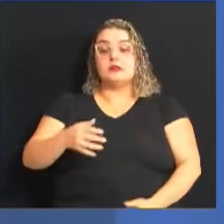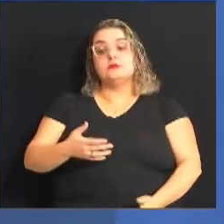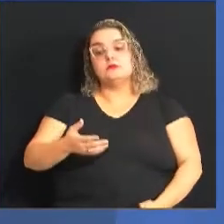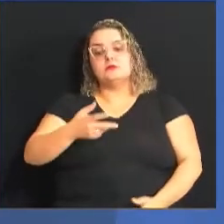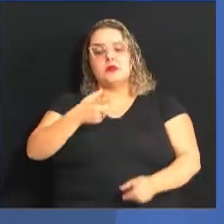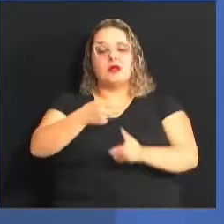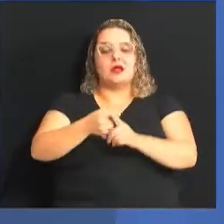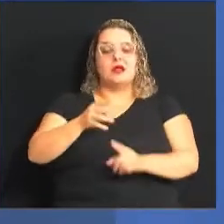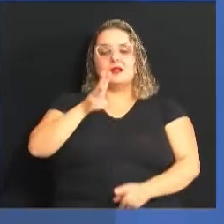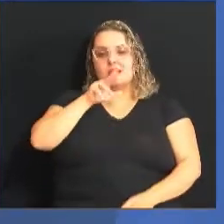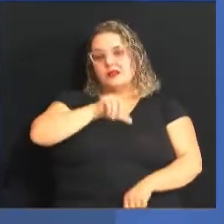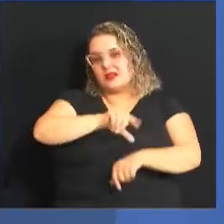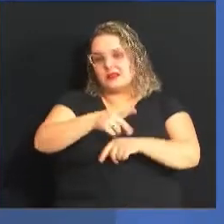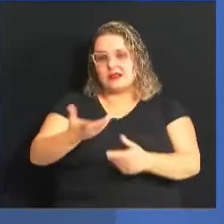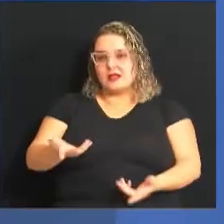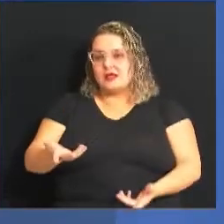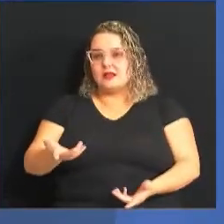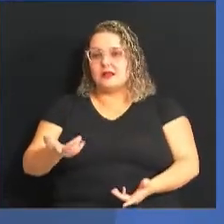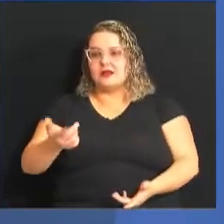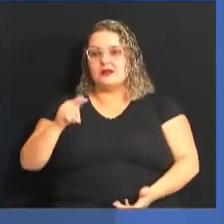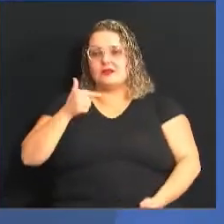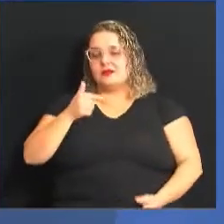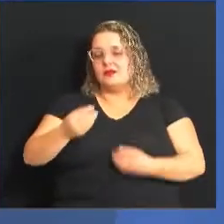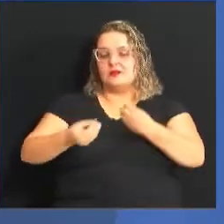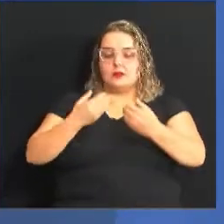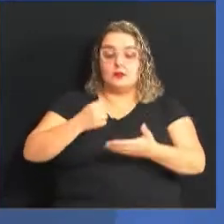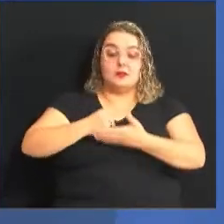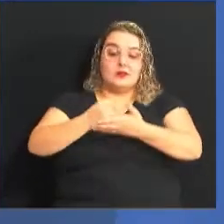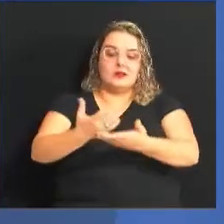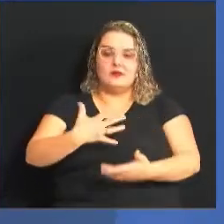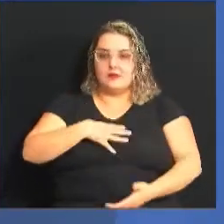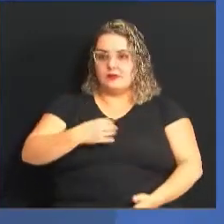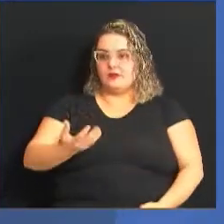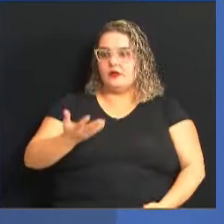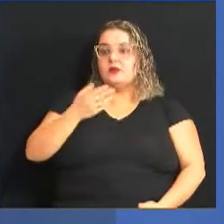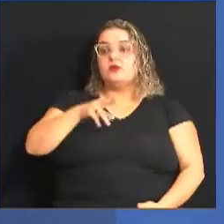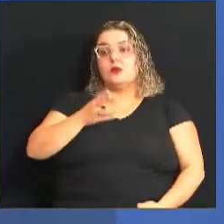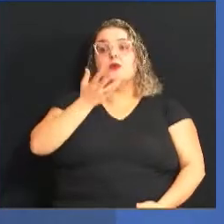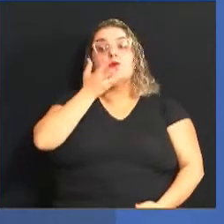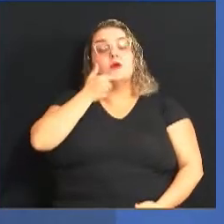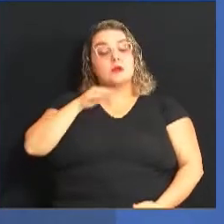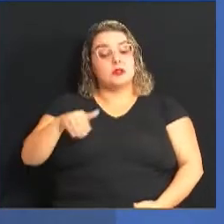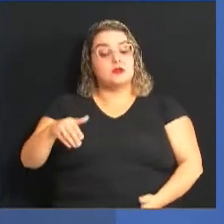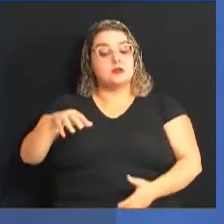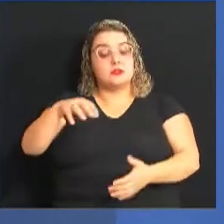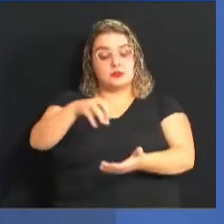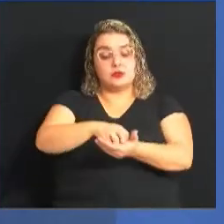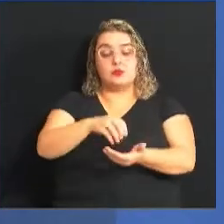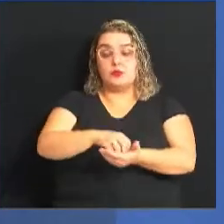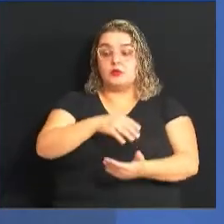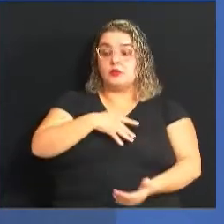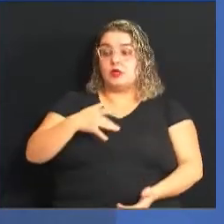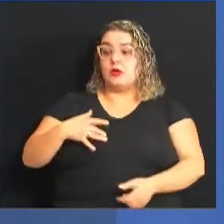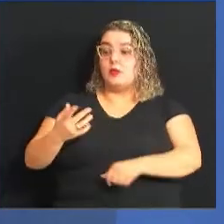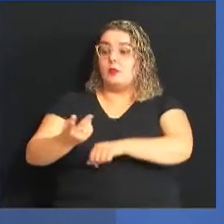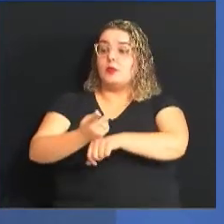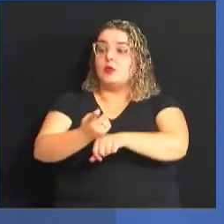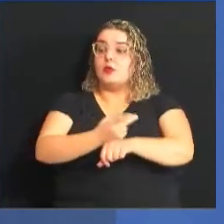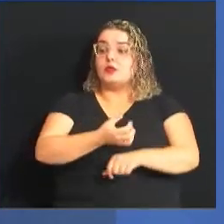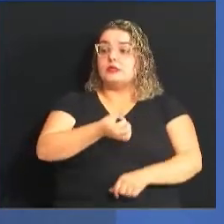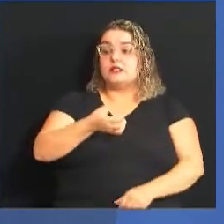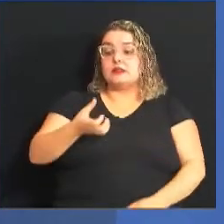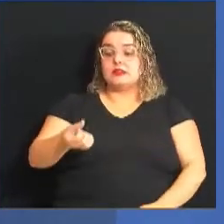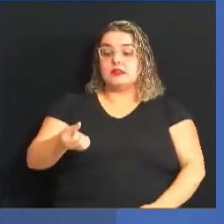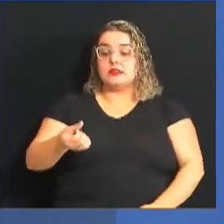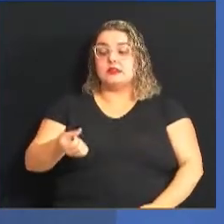atrasadas por conta da pandemia não deu para levar o filho a criança lá no posto de saúde Procure um dos 66 centros